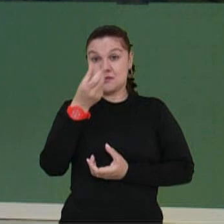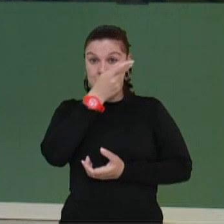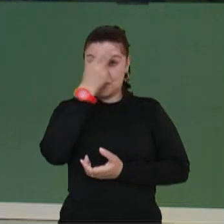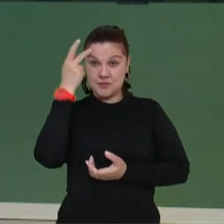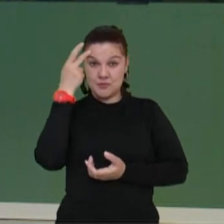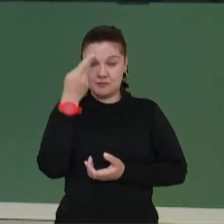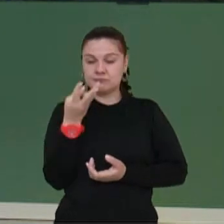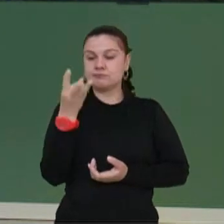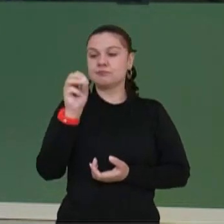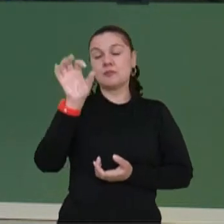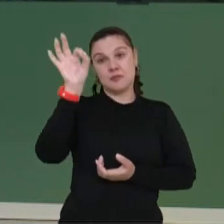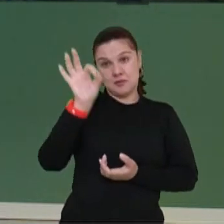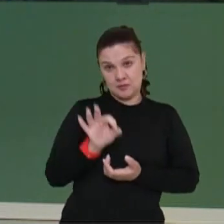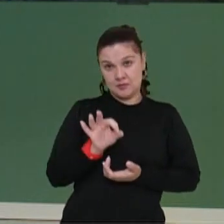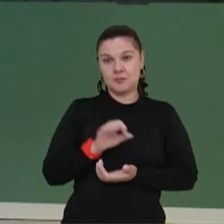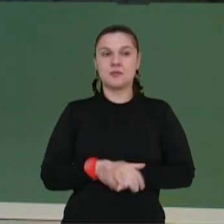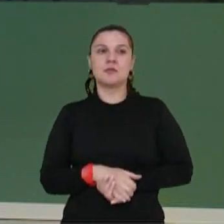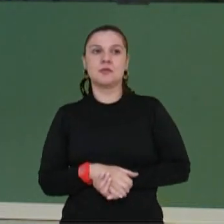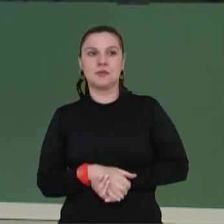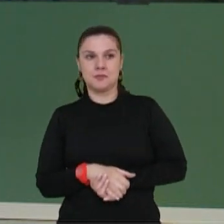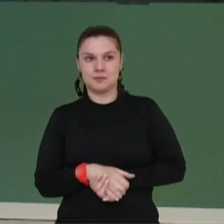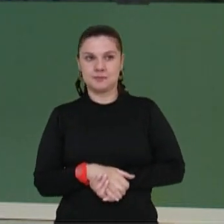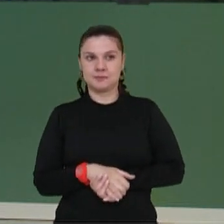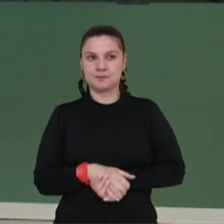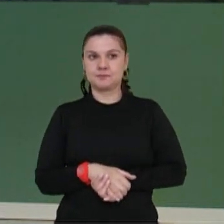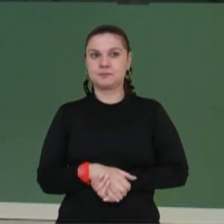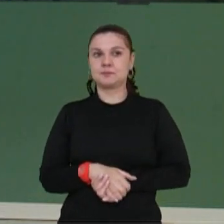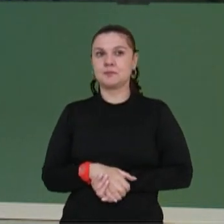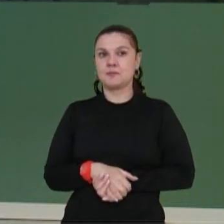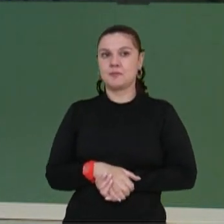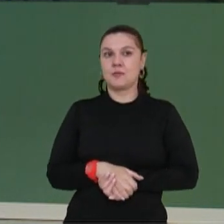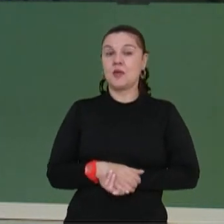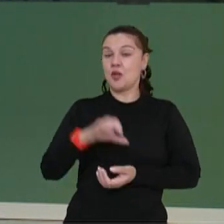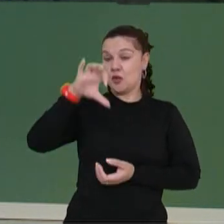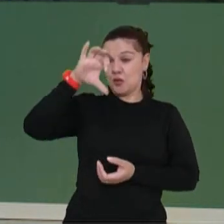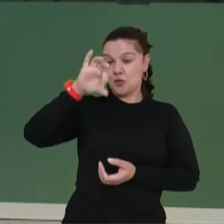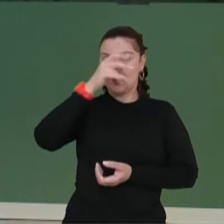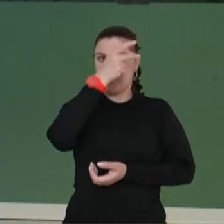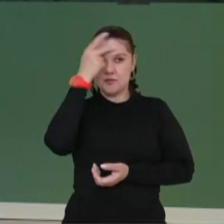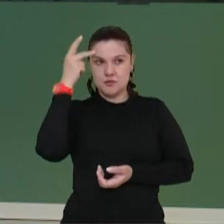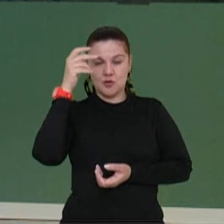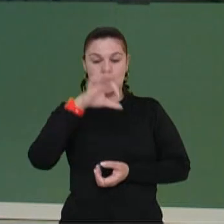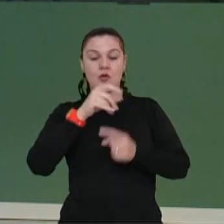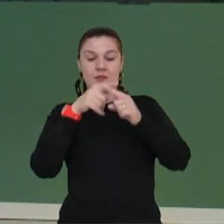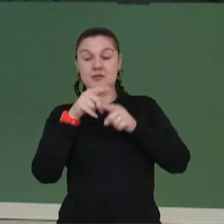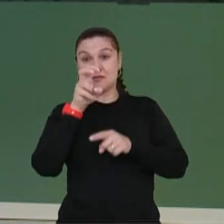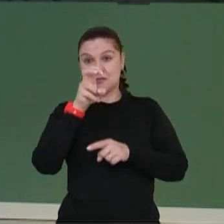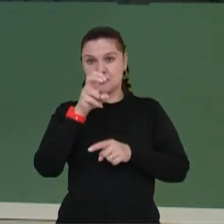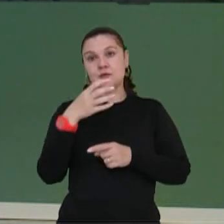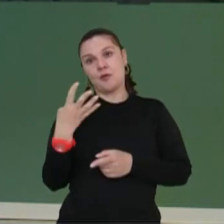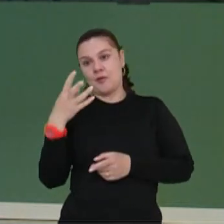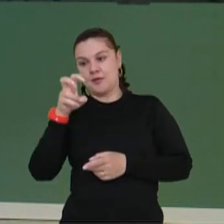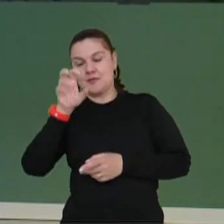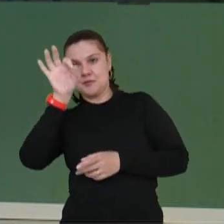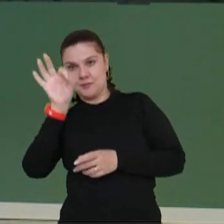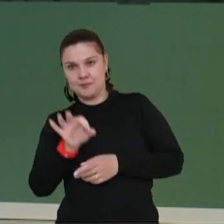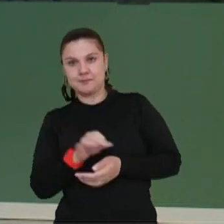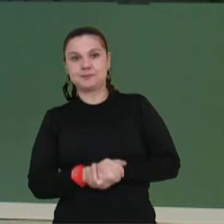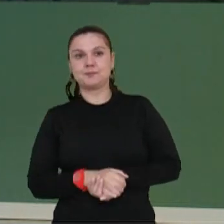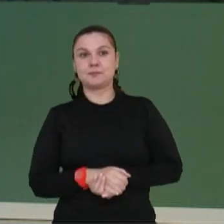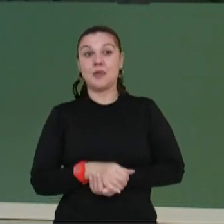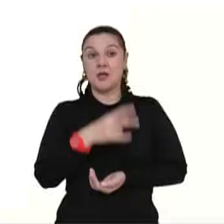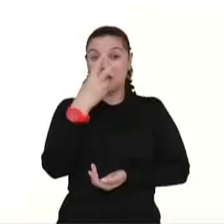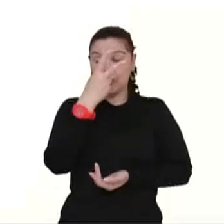6 pessoas vão representar quantos por cento? 6 vezes 5, 30%. 9 pessoas, 9 vezes 5, 45%.